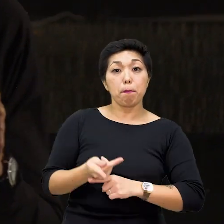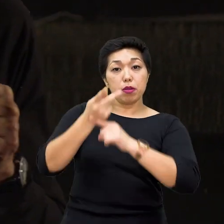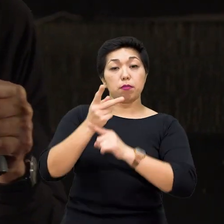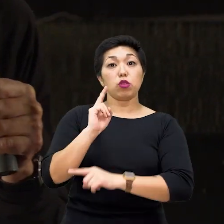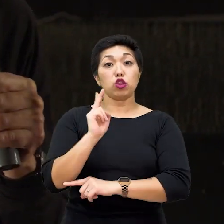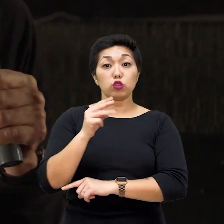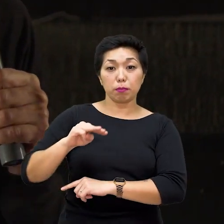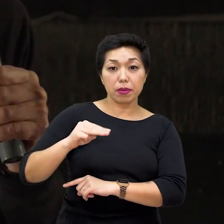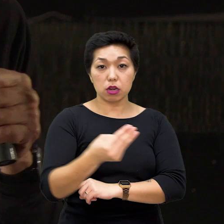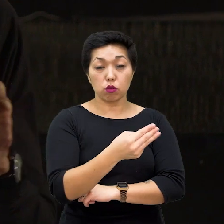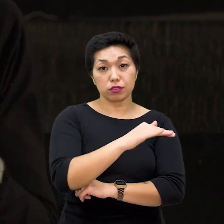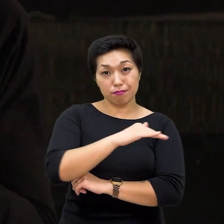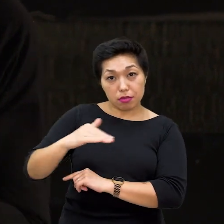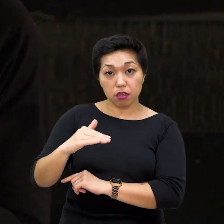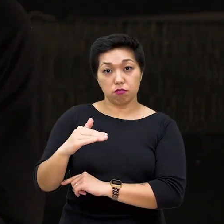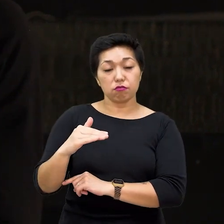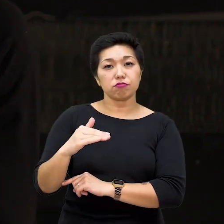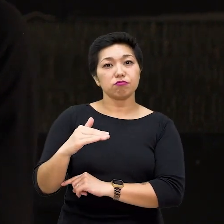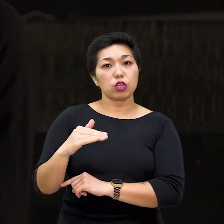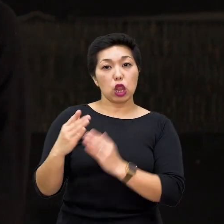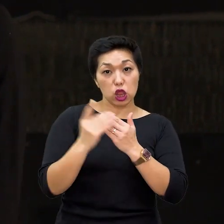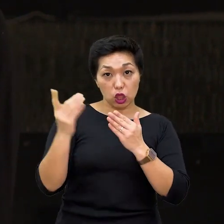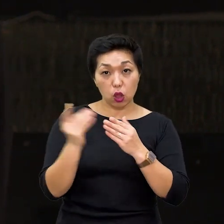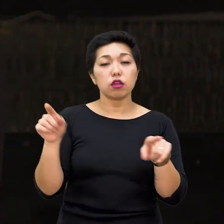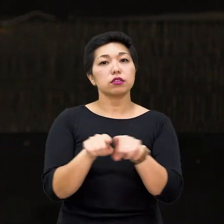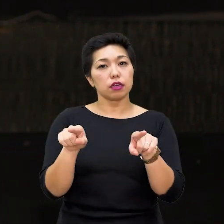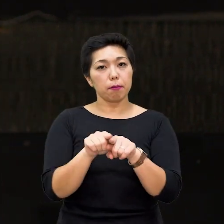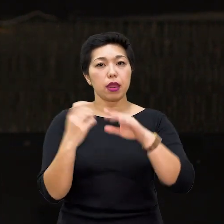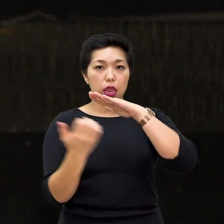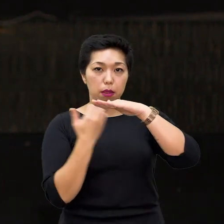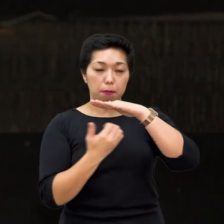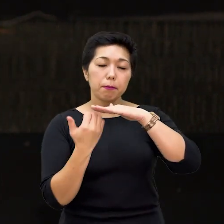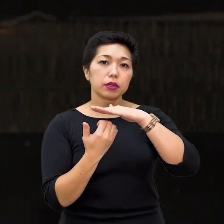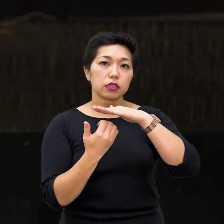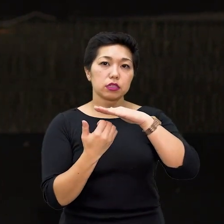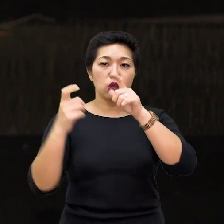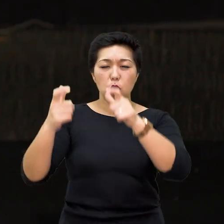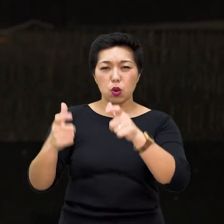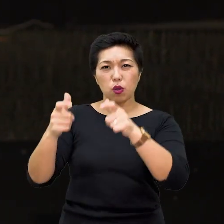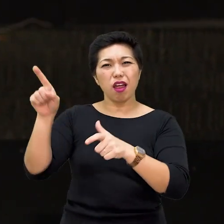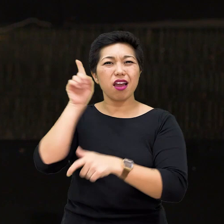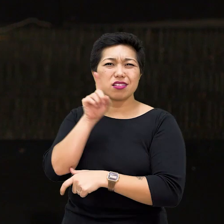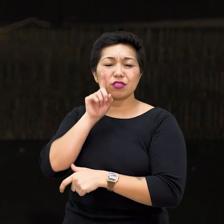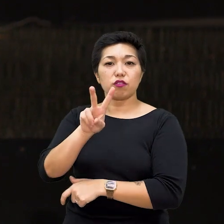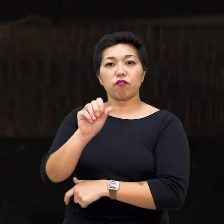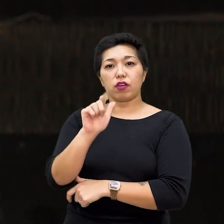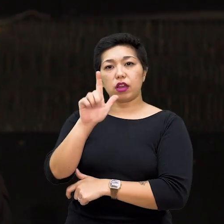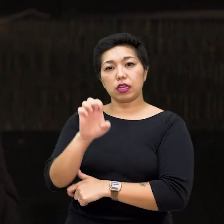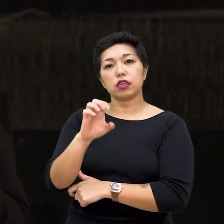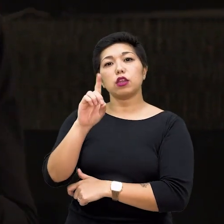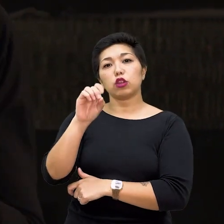de dólares, e mais das empresas do Vale do Silício,